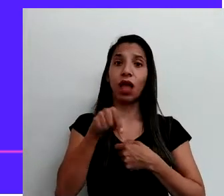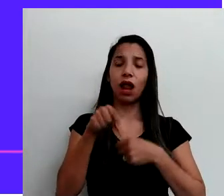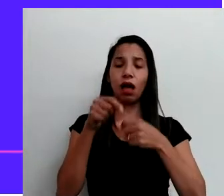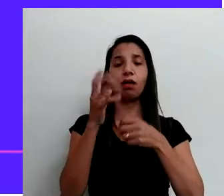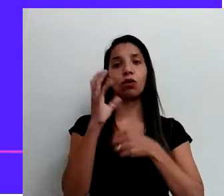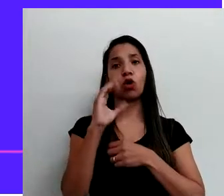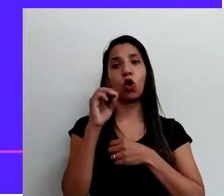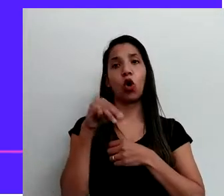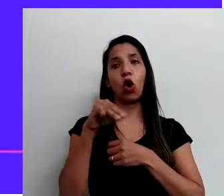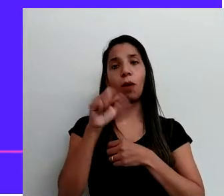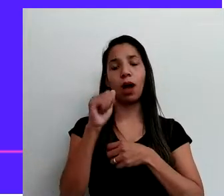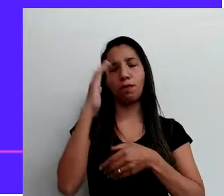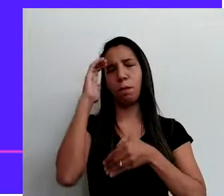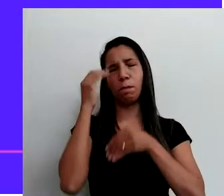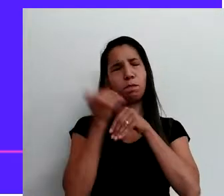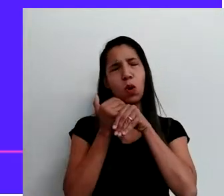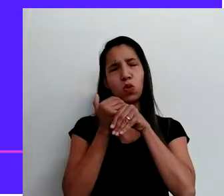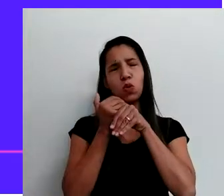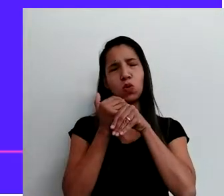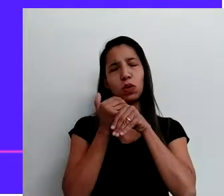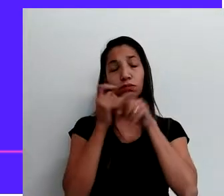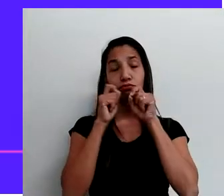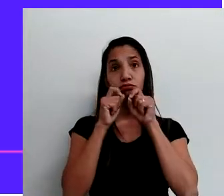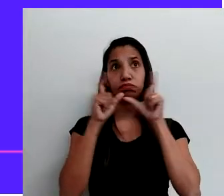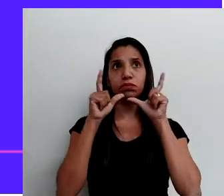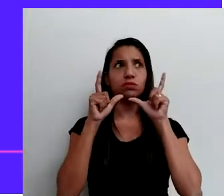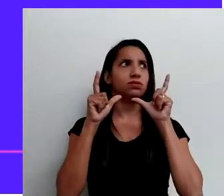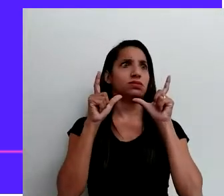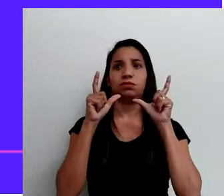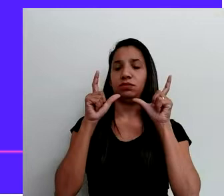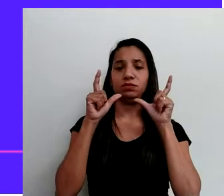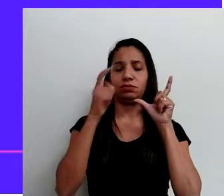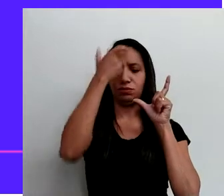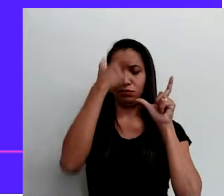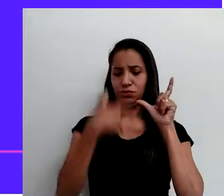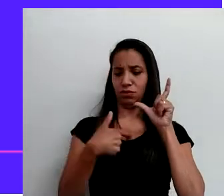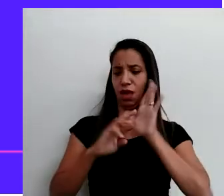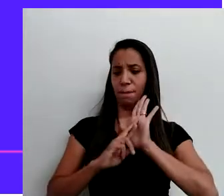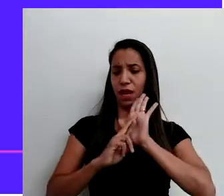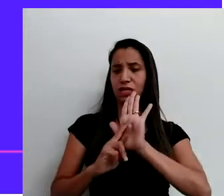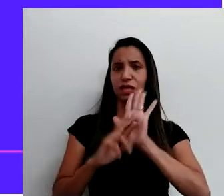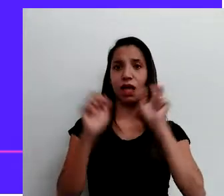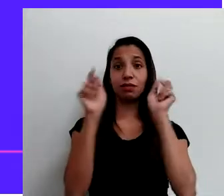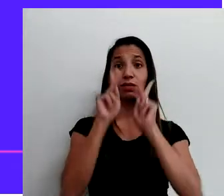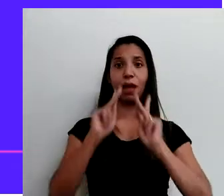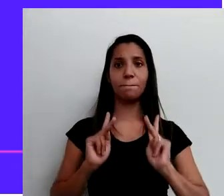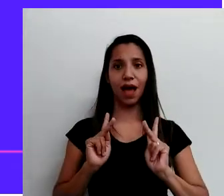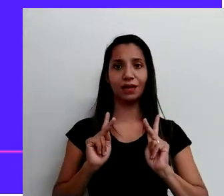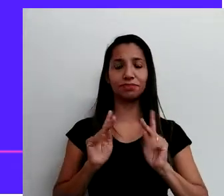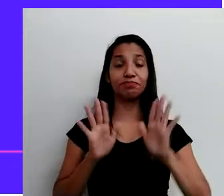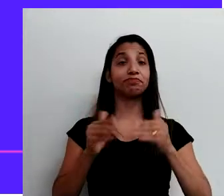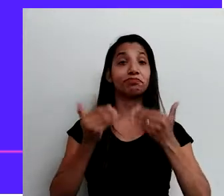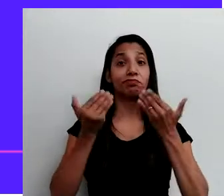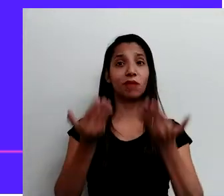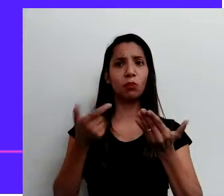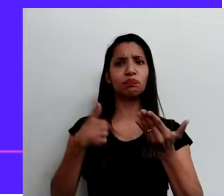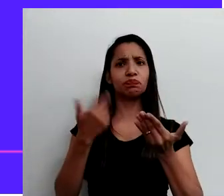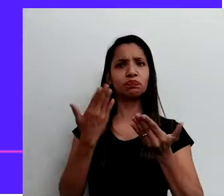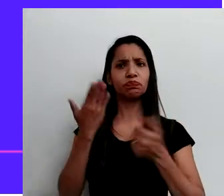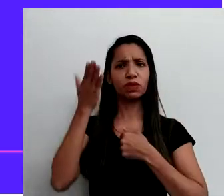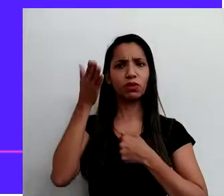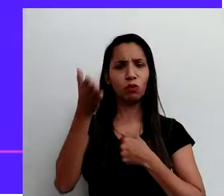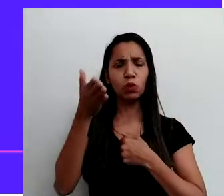para ela mesma, né? E a minha ideia, quando eu fui para lá, eu comecei a seguir